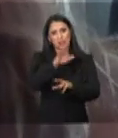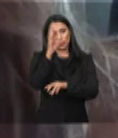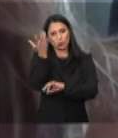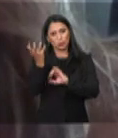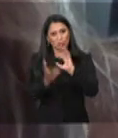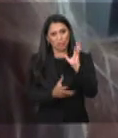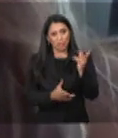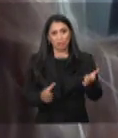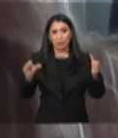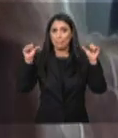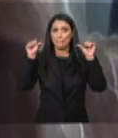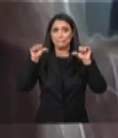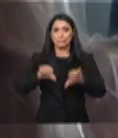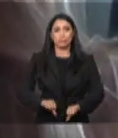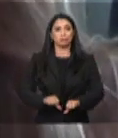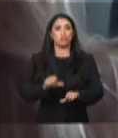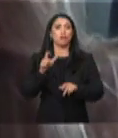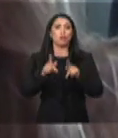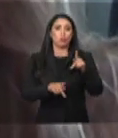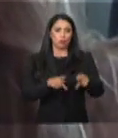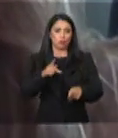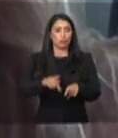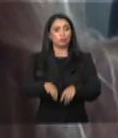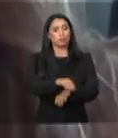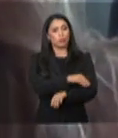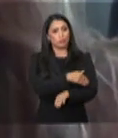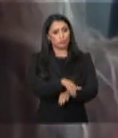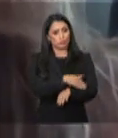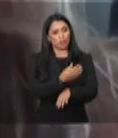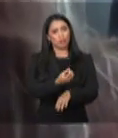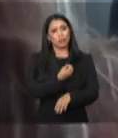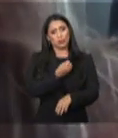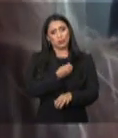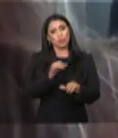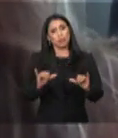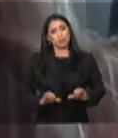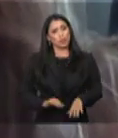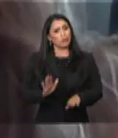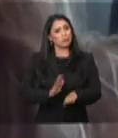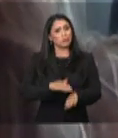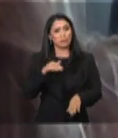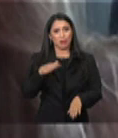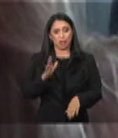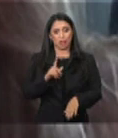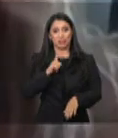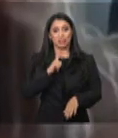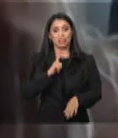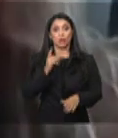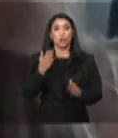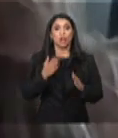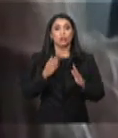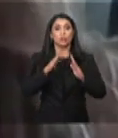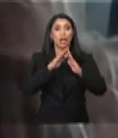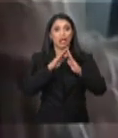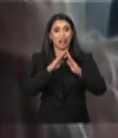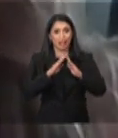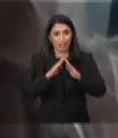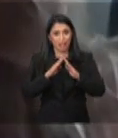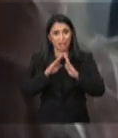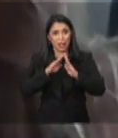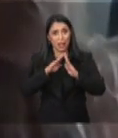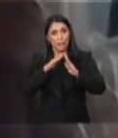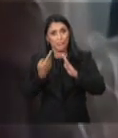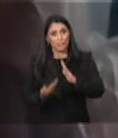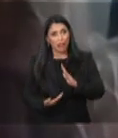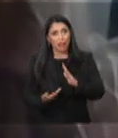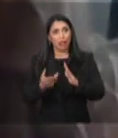mais essa parcela da população e também contribui para o aumento de pessoas em situação de rua quando perdem suas moradias